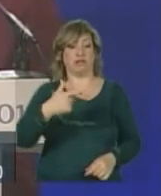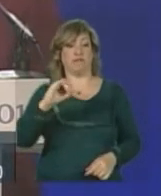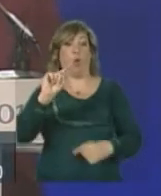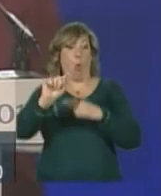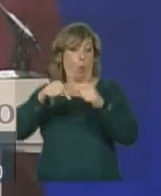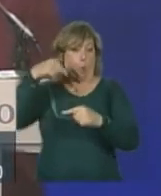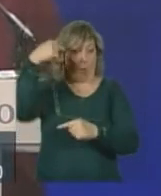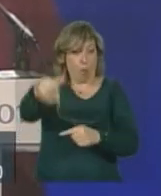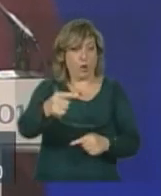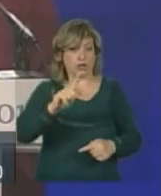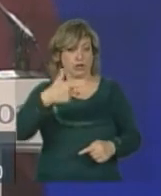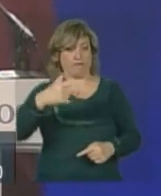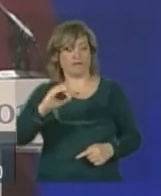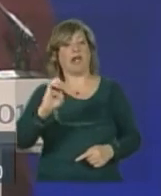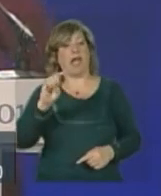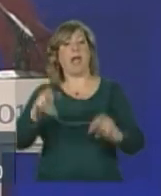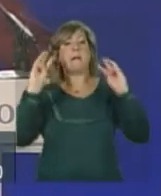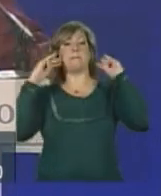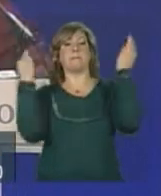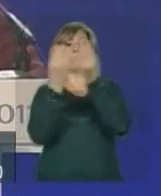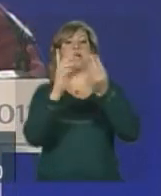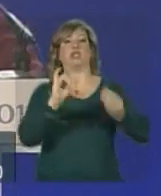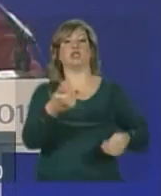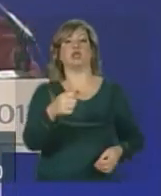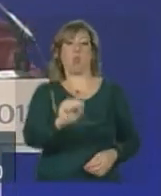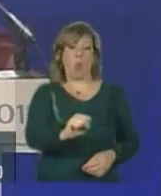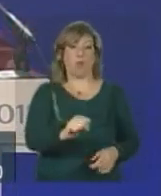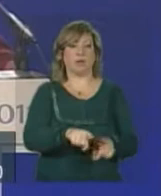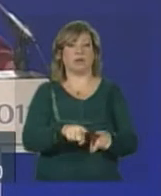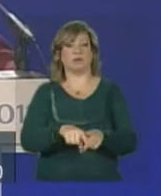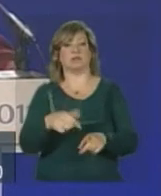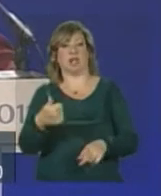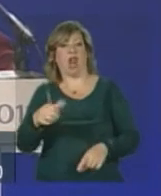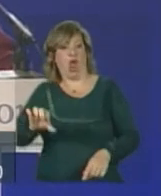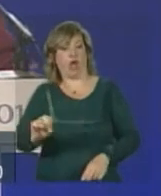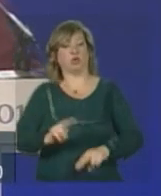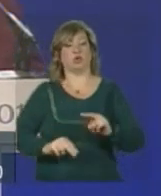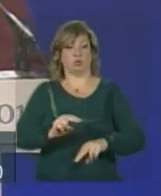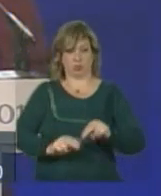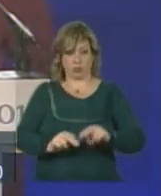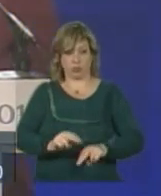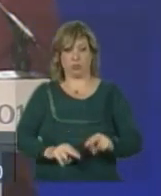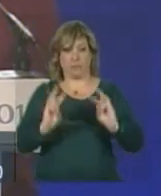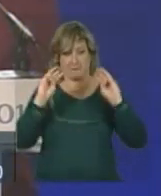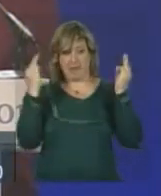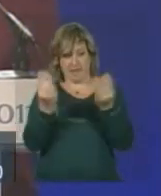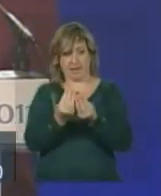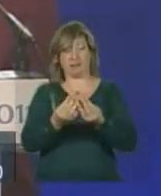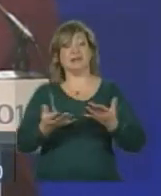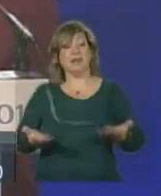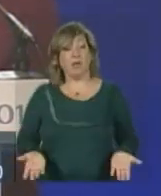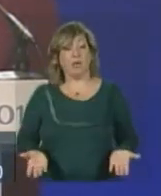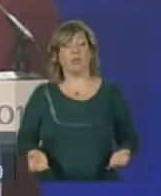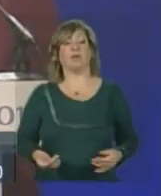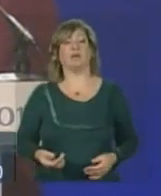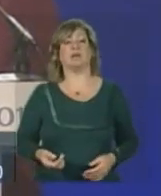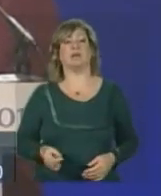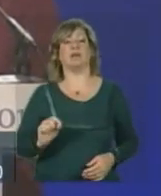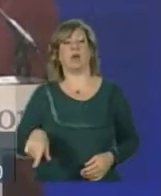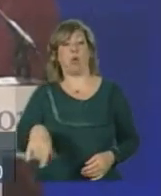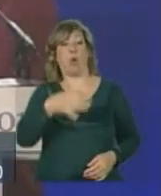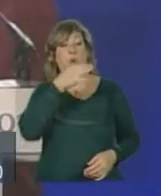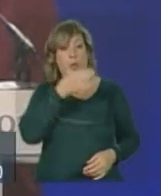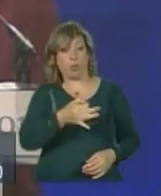próximo G20 é no México, no dia 18 e 19 de junho. Né? Então, a